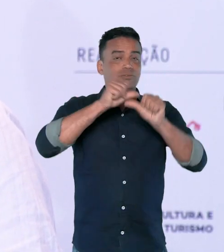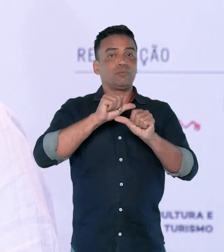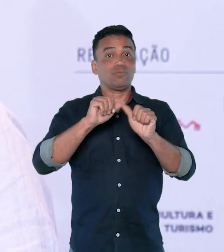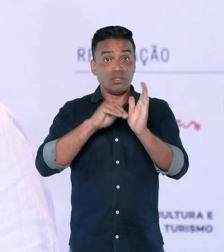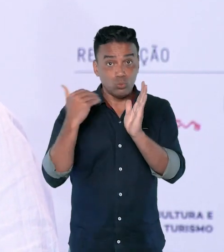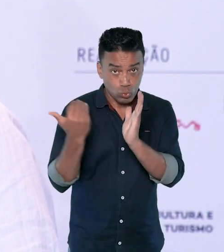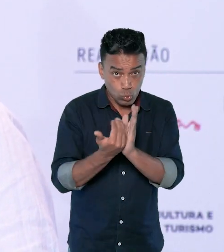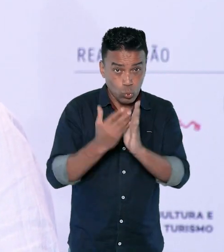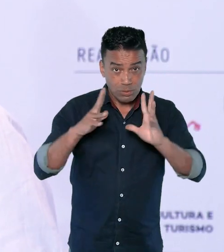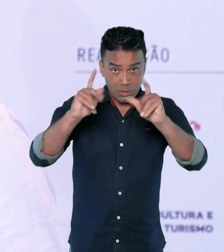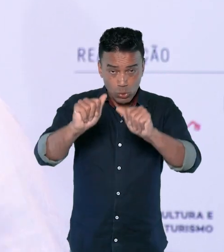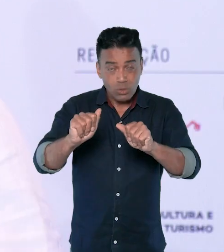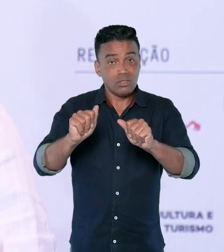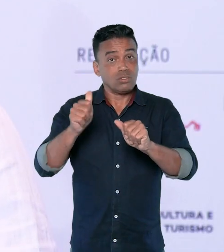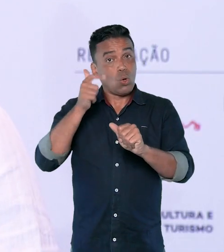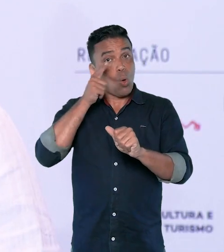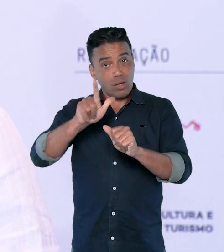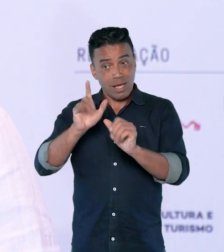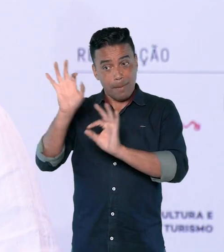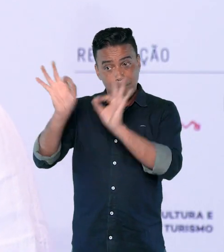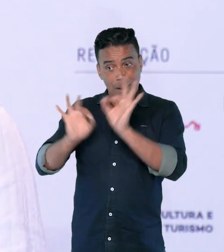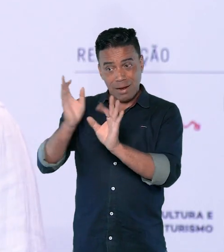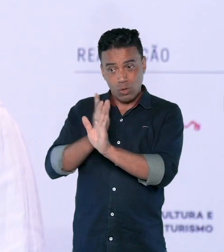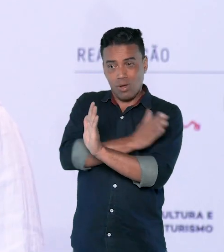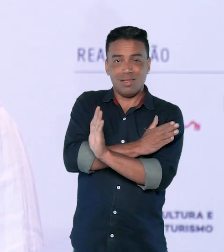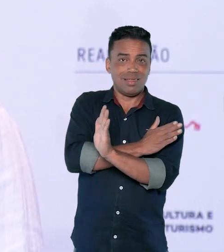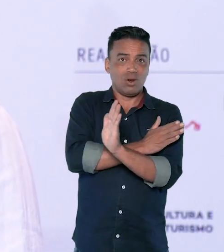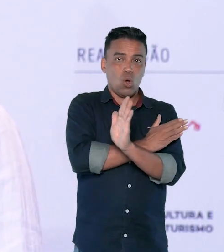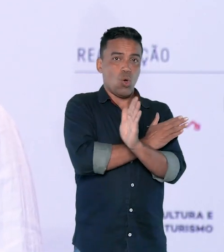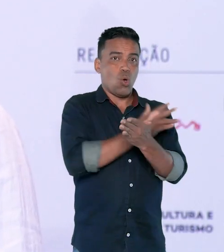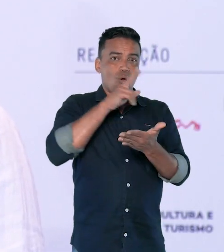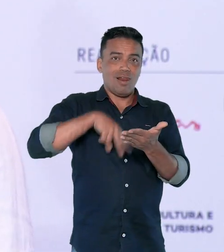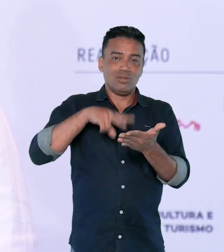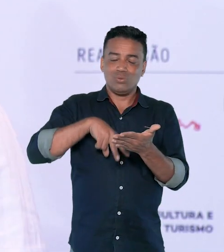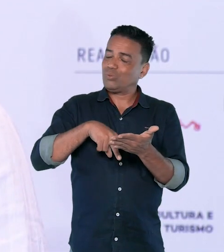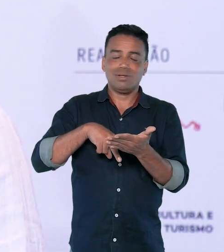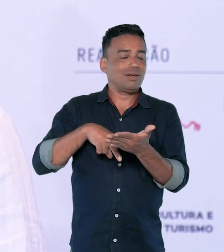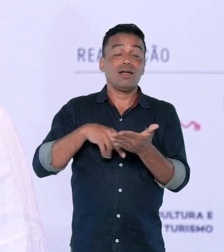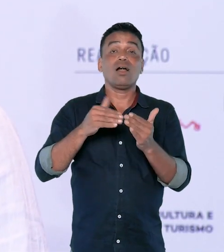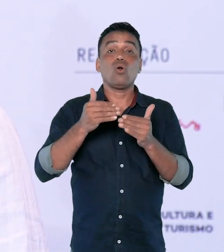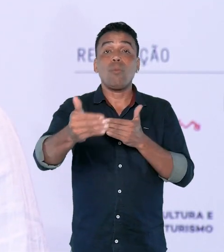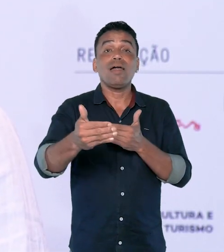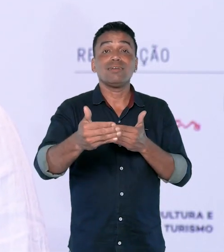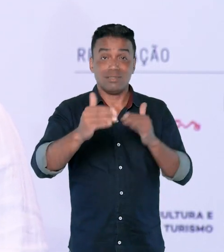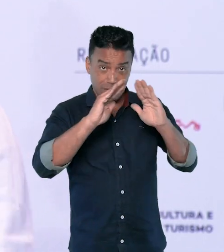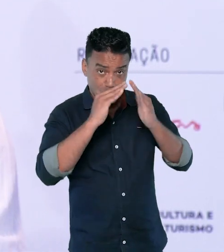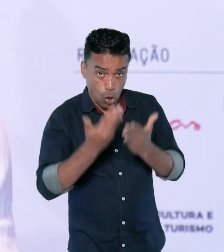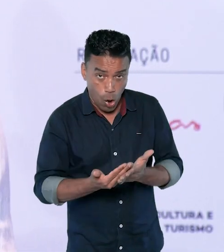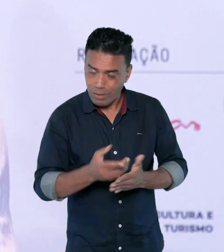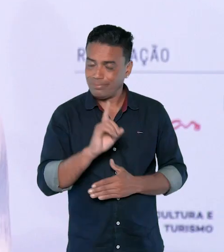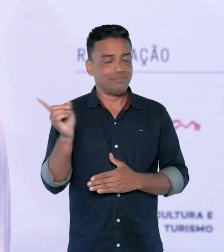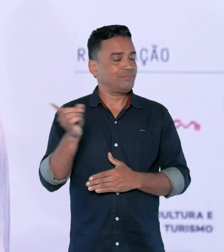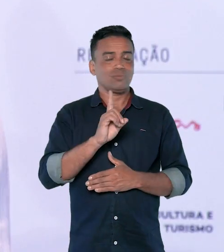mundo tem condições de se preparar, e esse preparo não começa na escola. Né? Esse